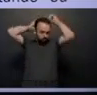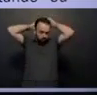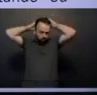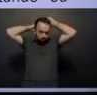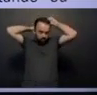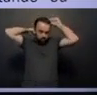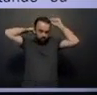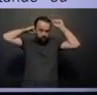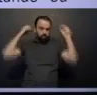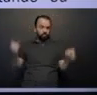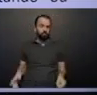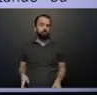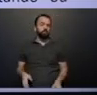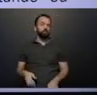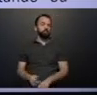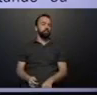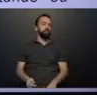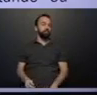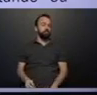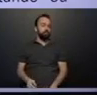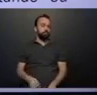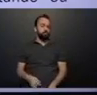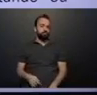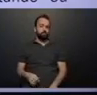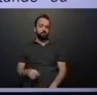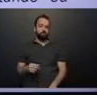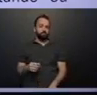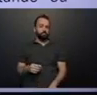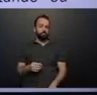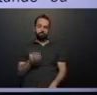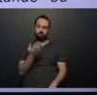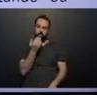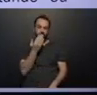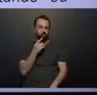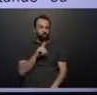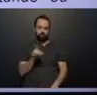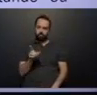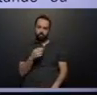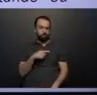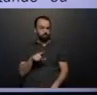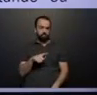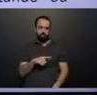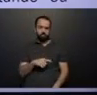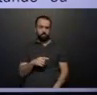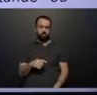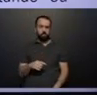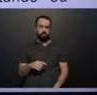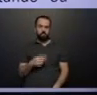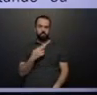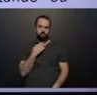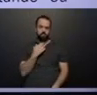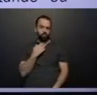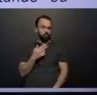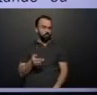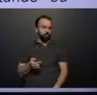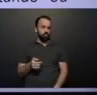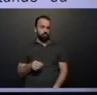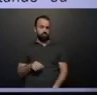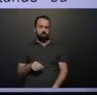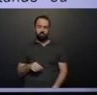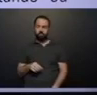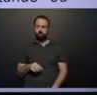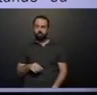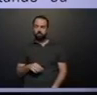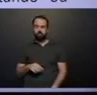durante os experimentos. Nunca coma ou beba no laboratório. Nunca teste um produto